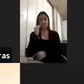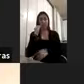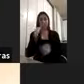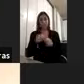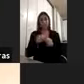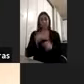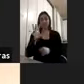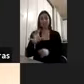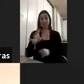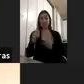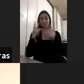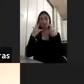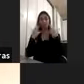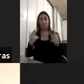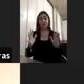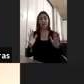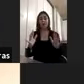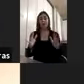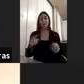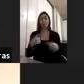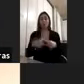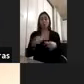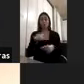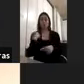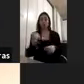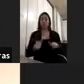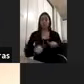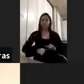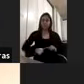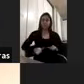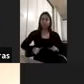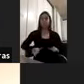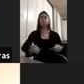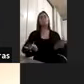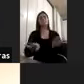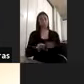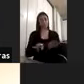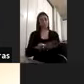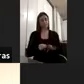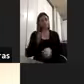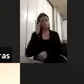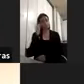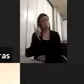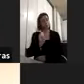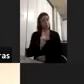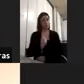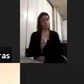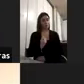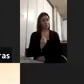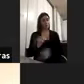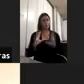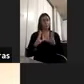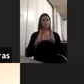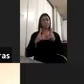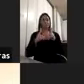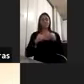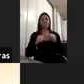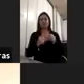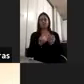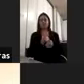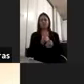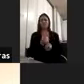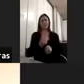agora nós estamos sofrendo, brigando por postos de trabalho, sendo que muitos dos que estão na rua hoje, muitos de nós, eu diria, que